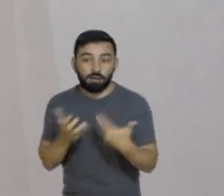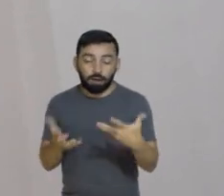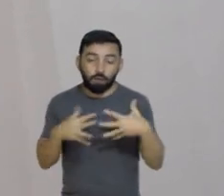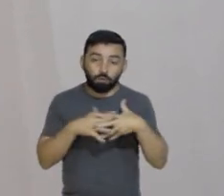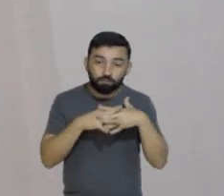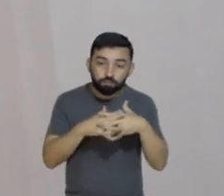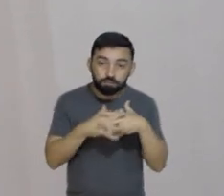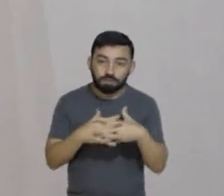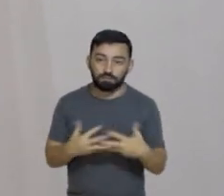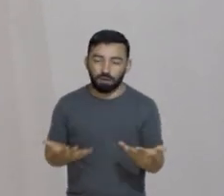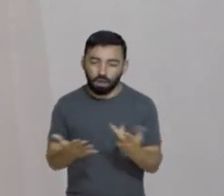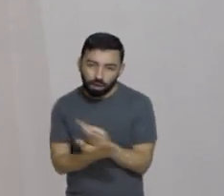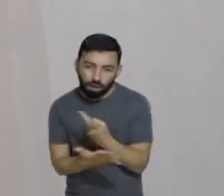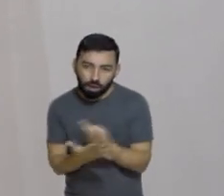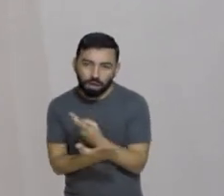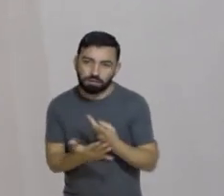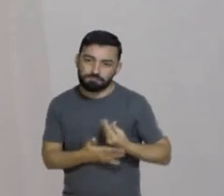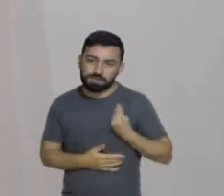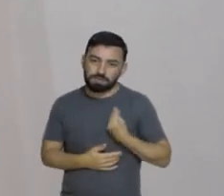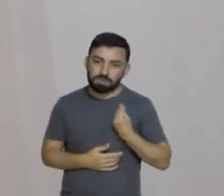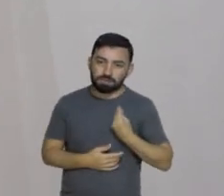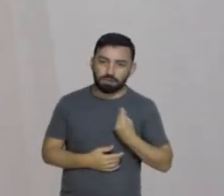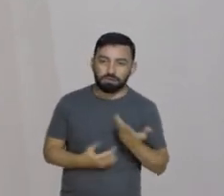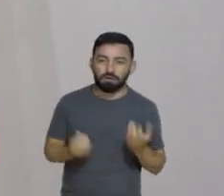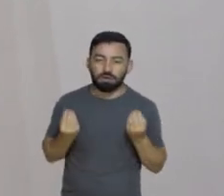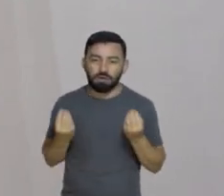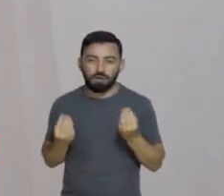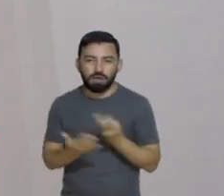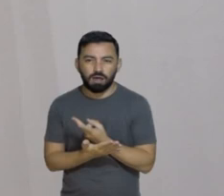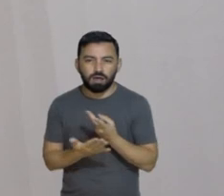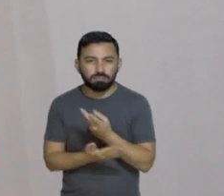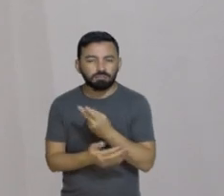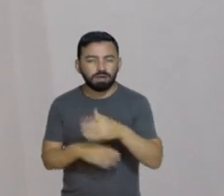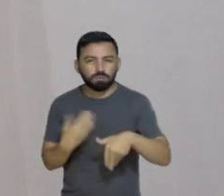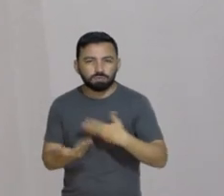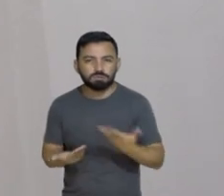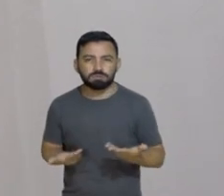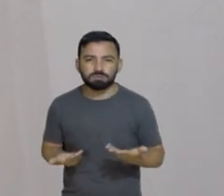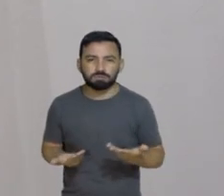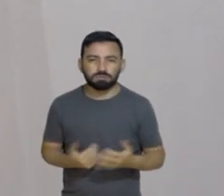quer fazer treta, vida louca, vida louca.